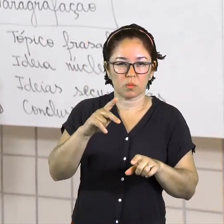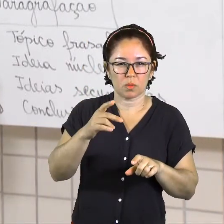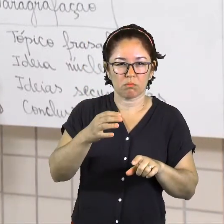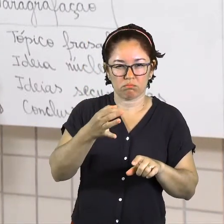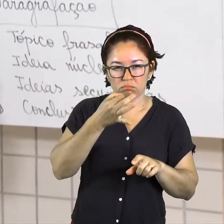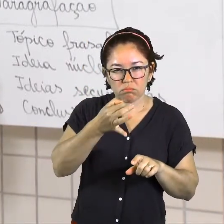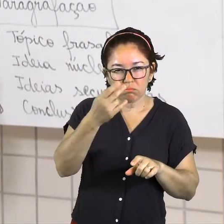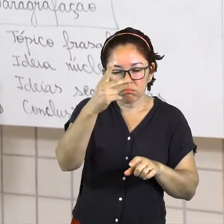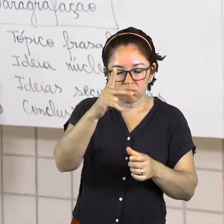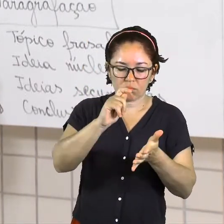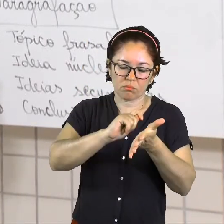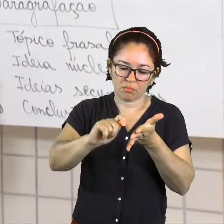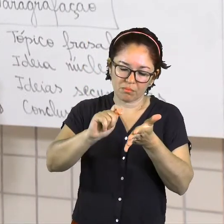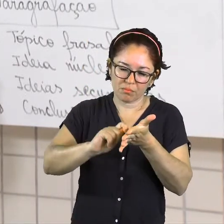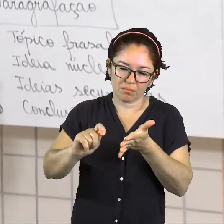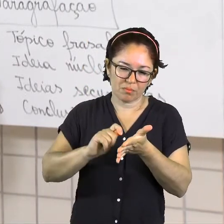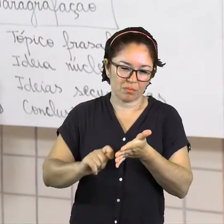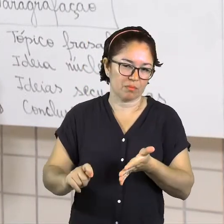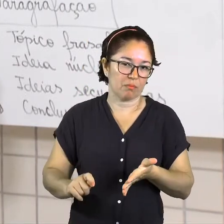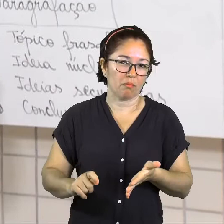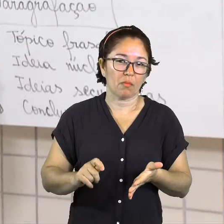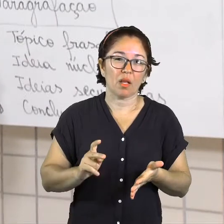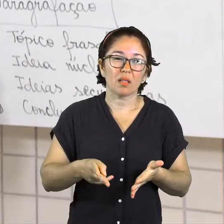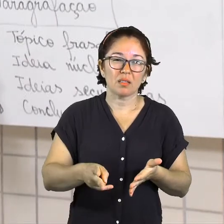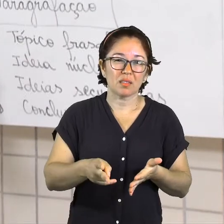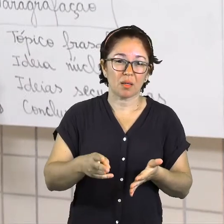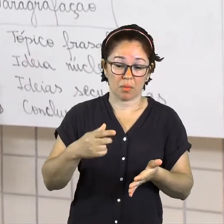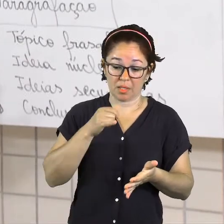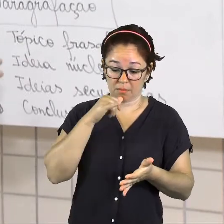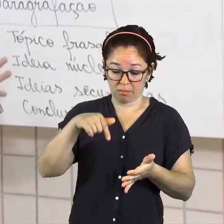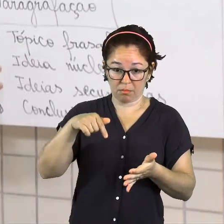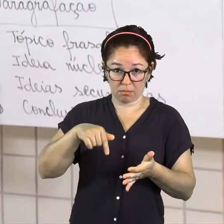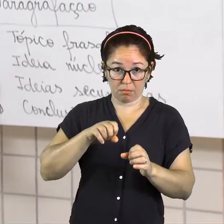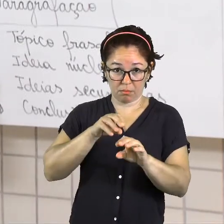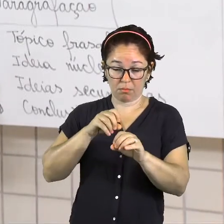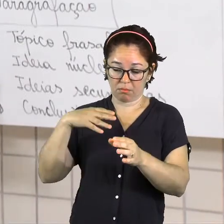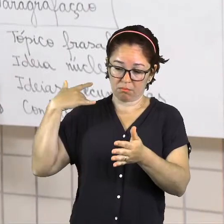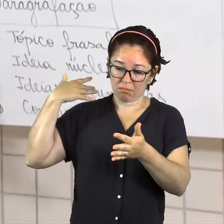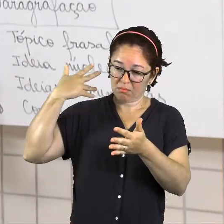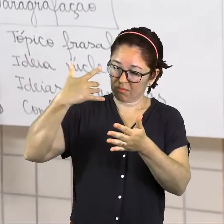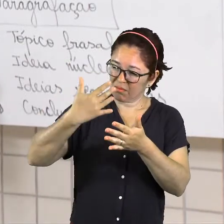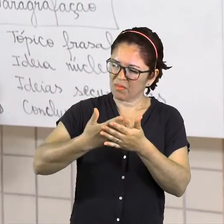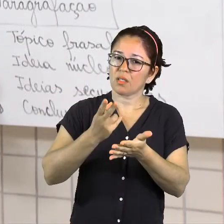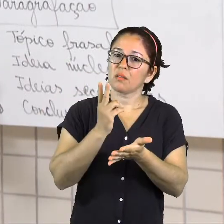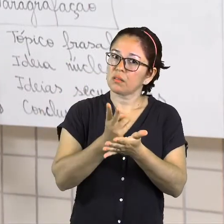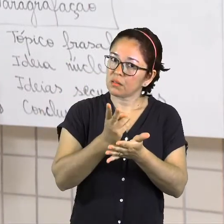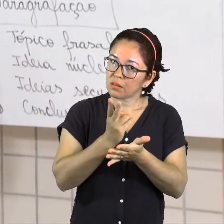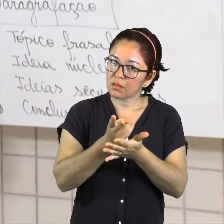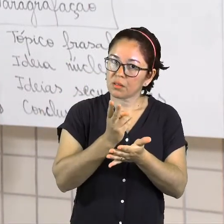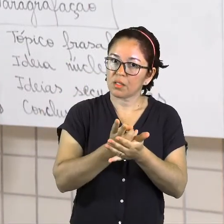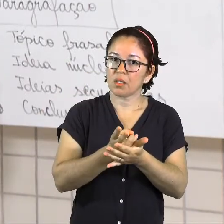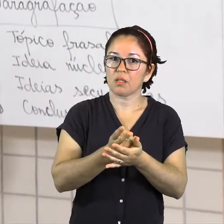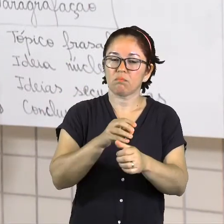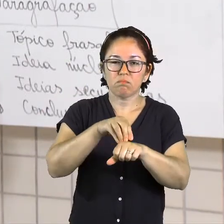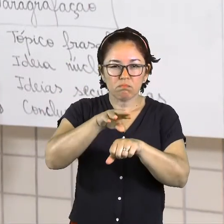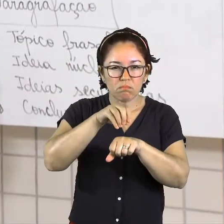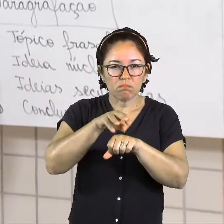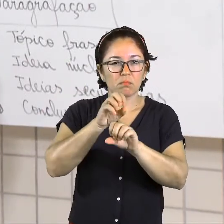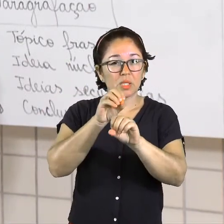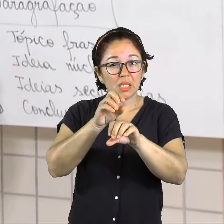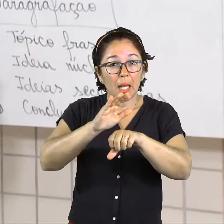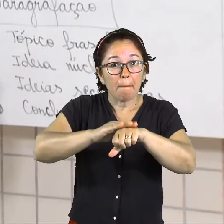vocês veem em todos os blocos de estudos até agora, sempre tem alguma questão, né, pedindo isso a partir do estudo de algum